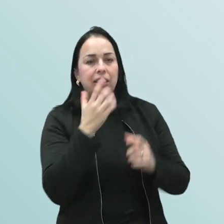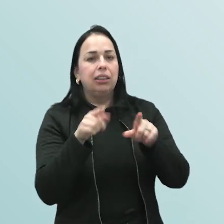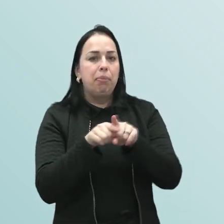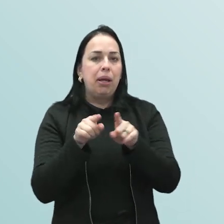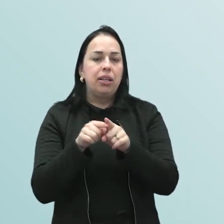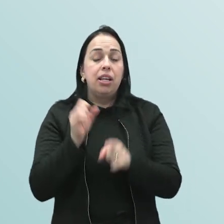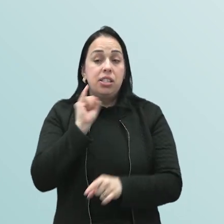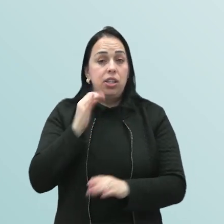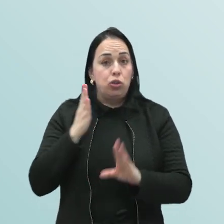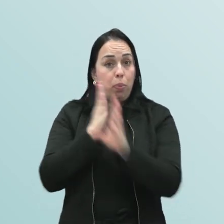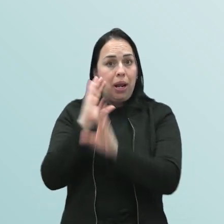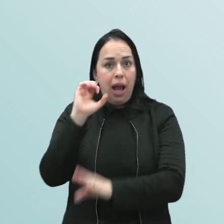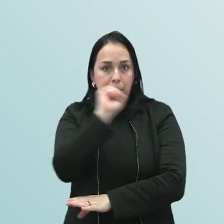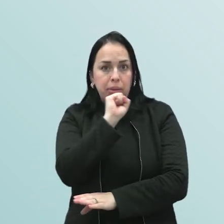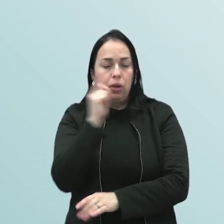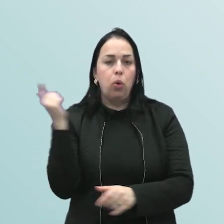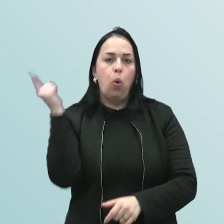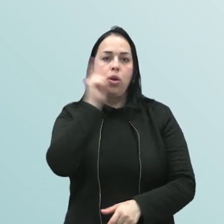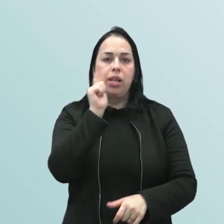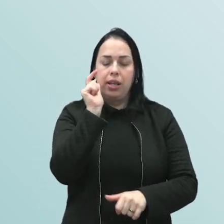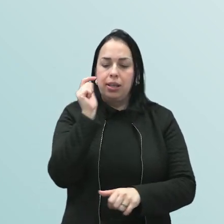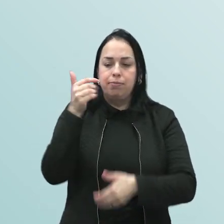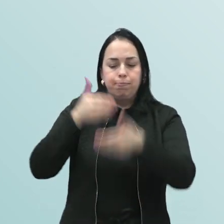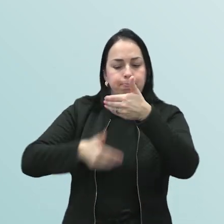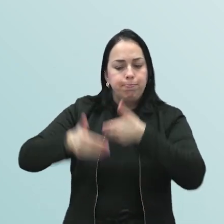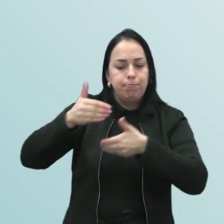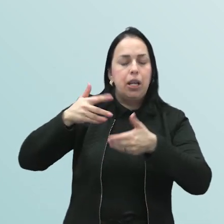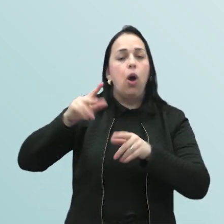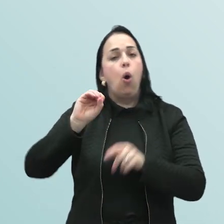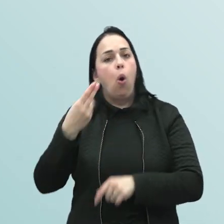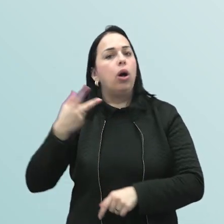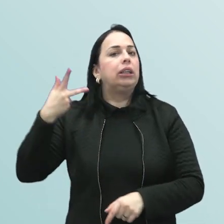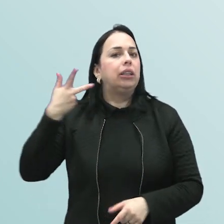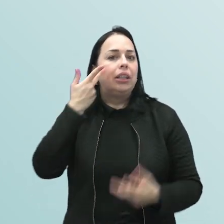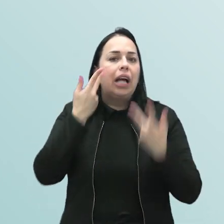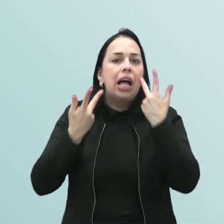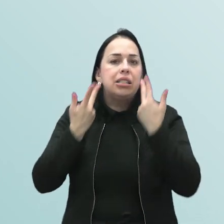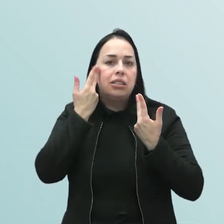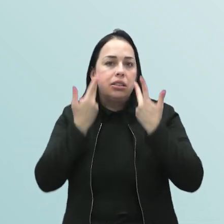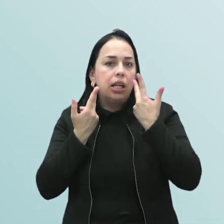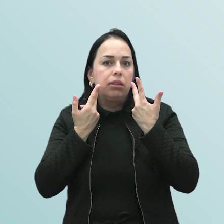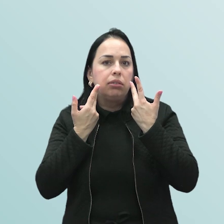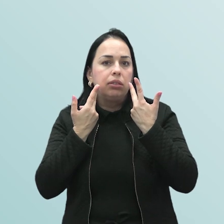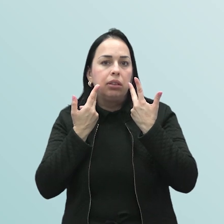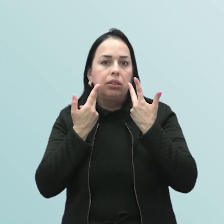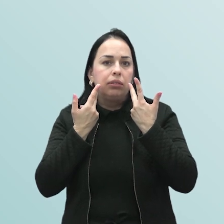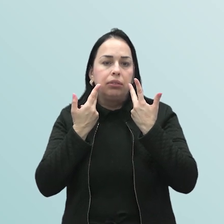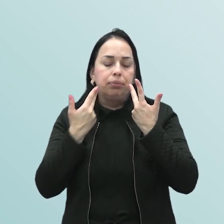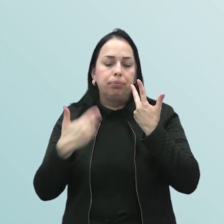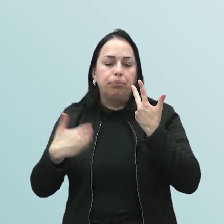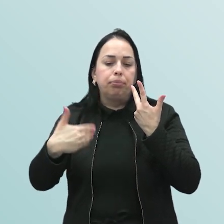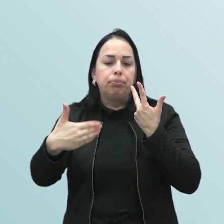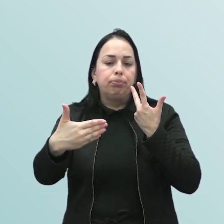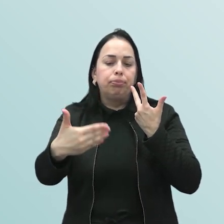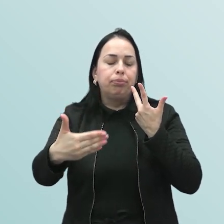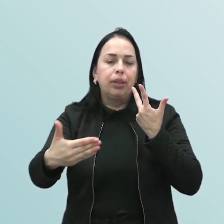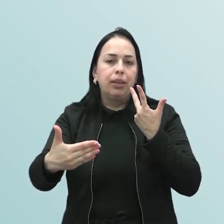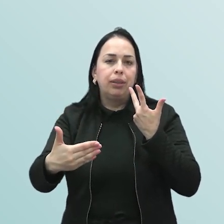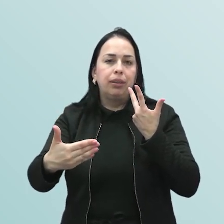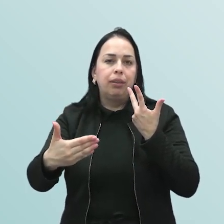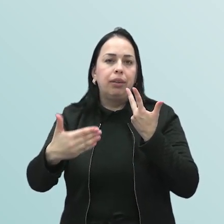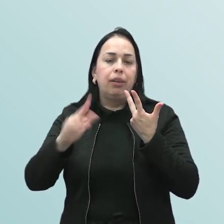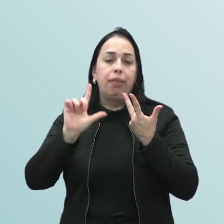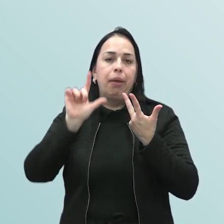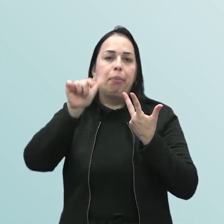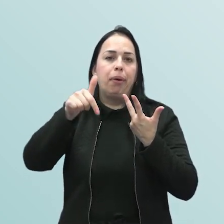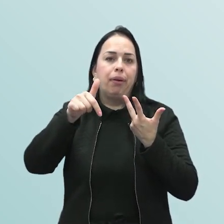consegue fazer alguns procedimentos cirúrgicos minimamente invasivos, sem que haja necessidade da gente